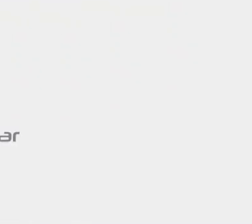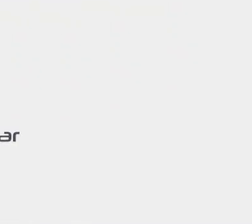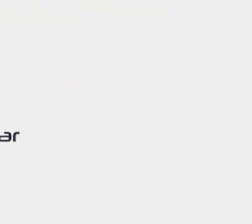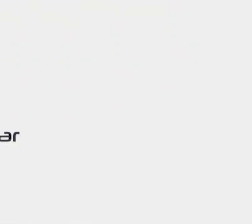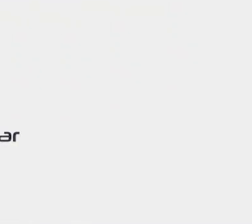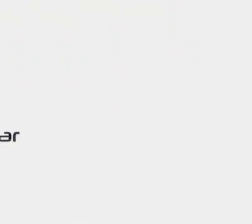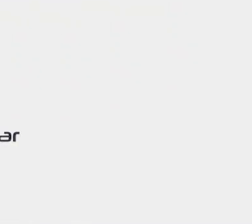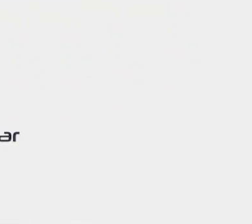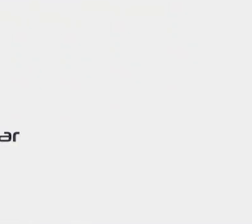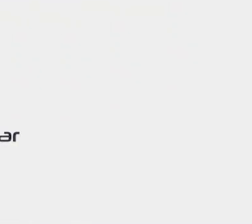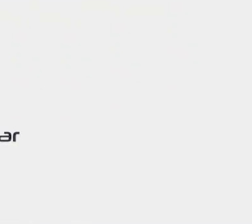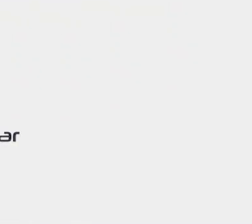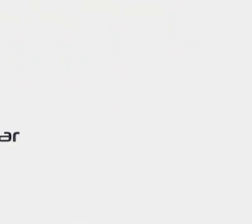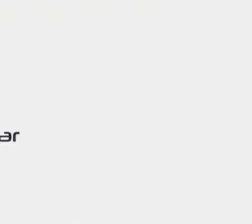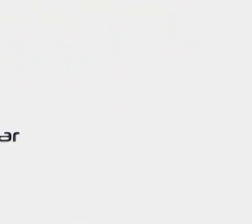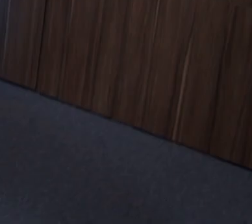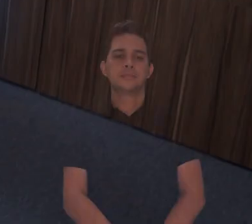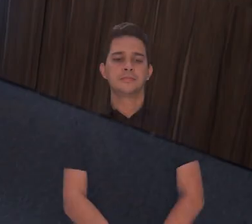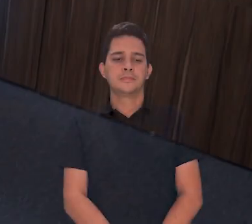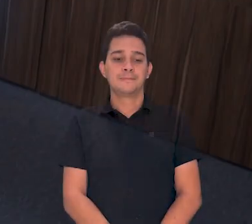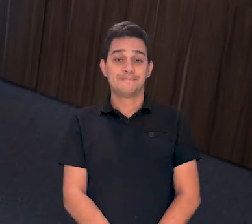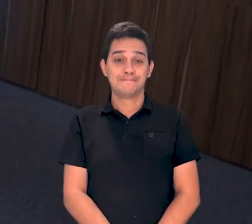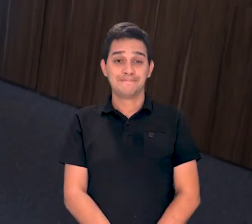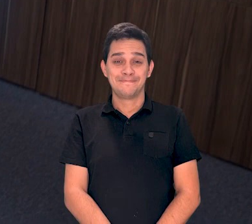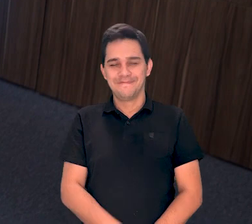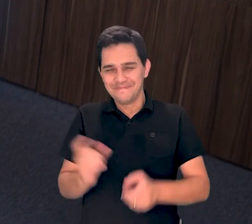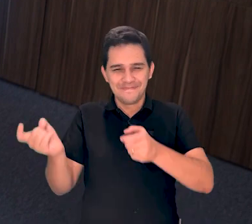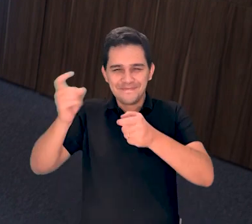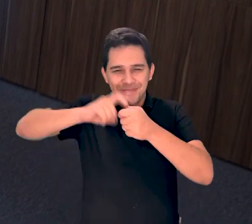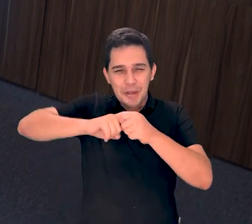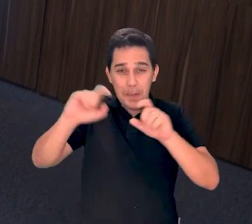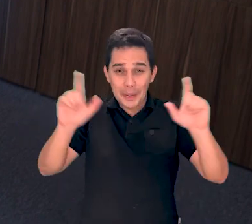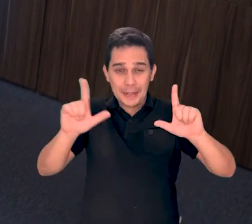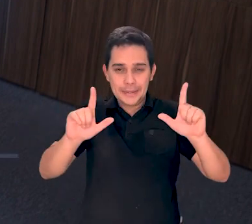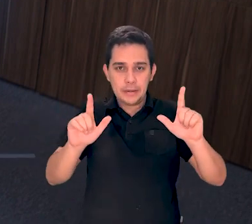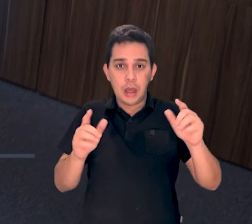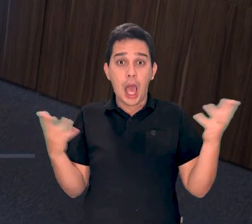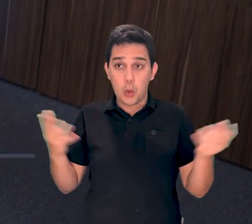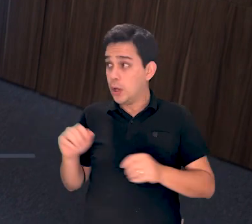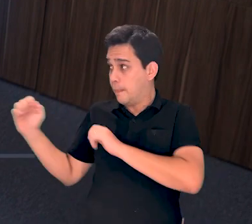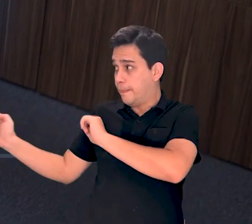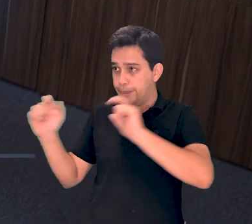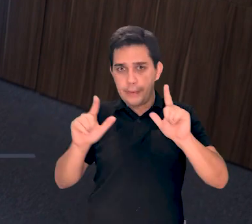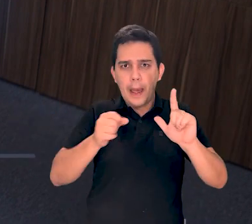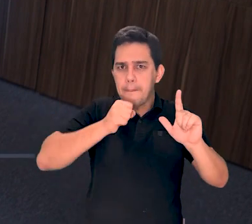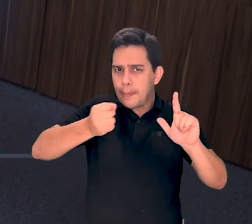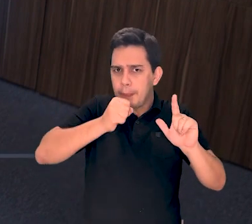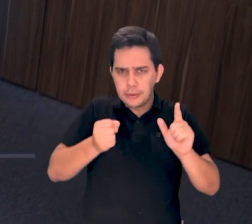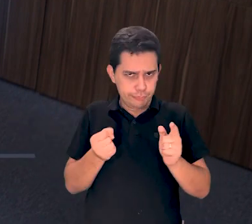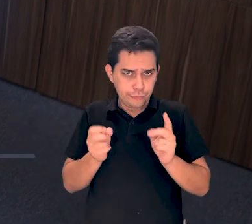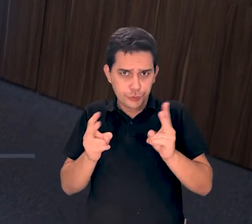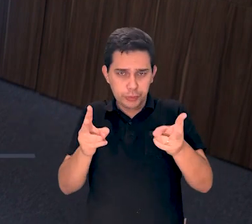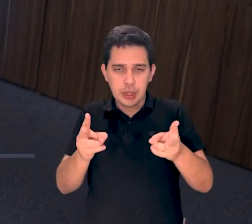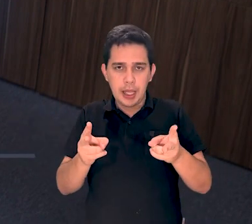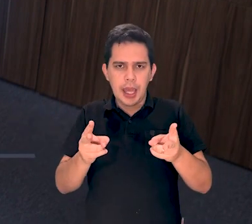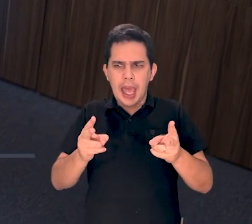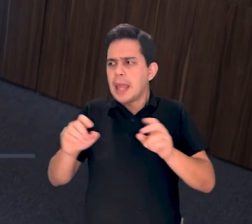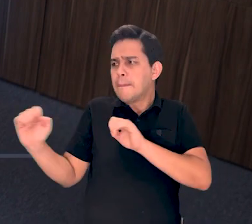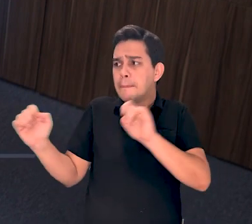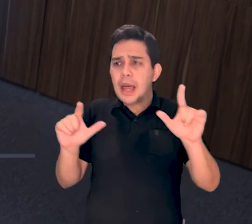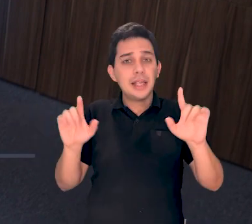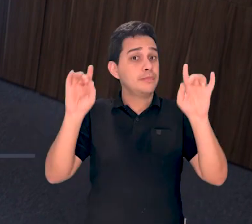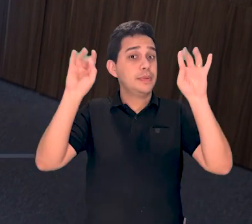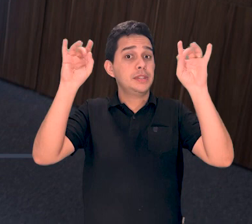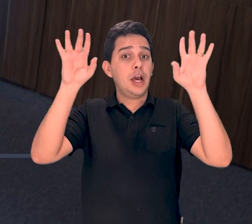nós estamos de volta e agora nós vamos continuar exibindo uma matéria especial sobre a atuação